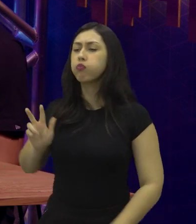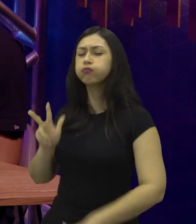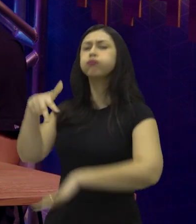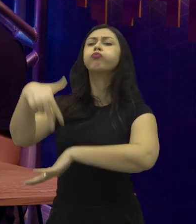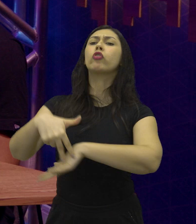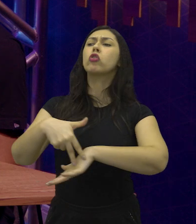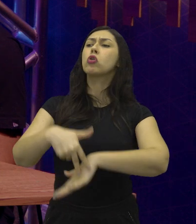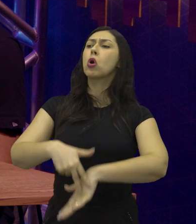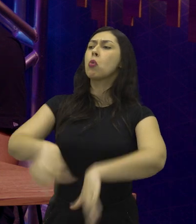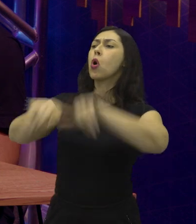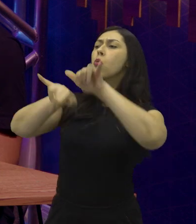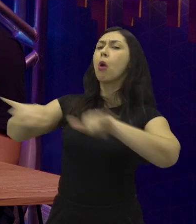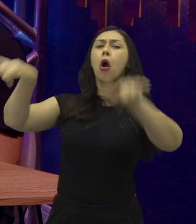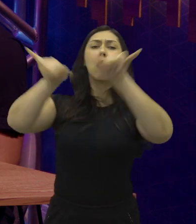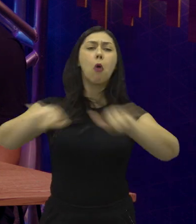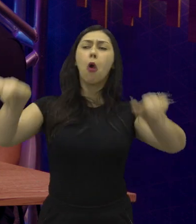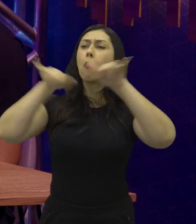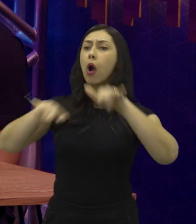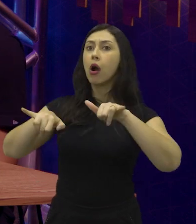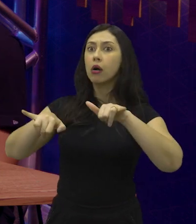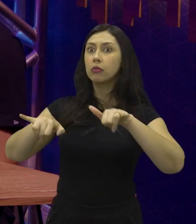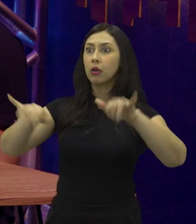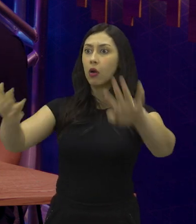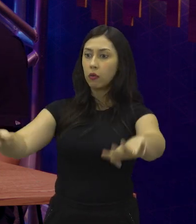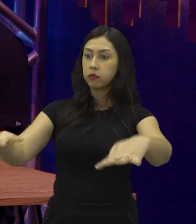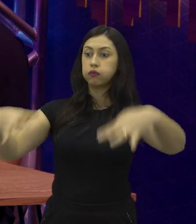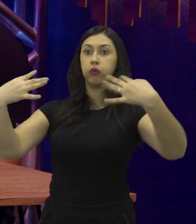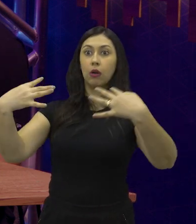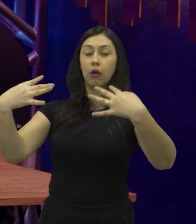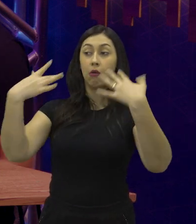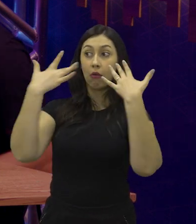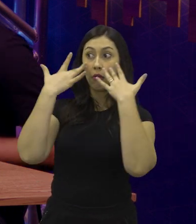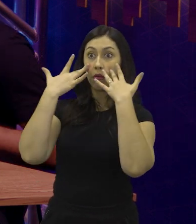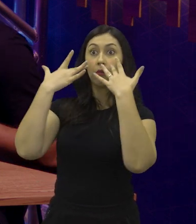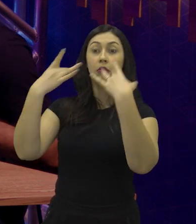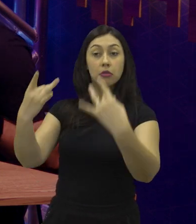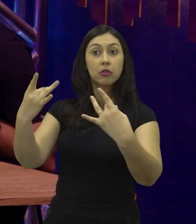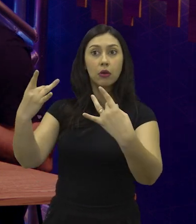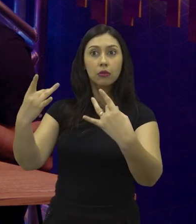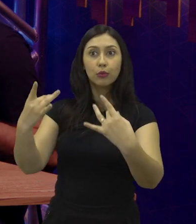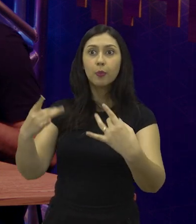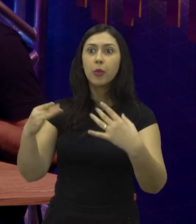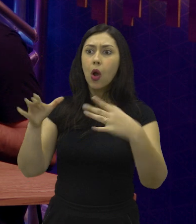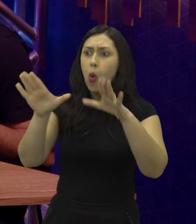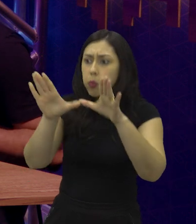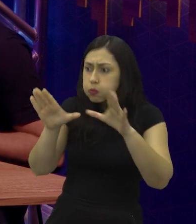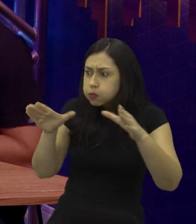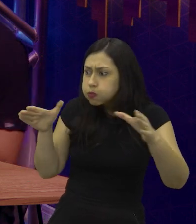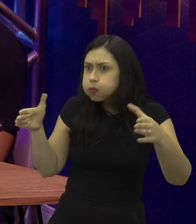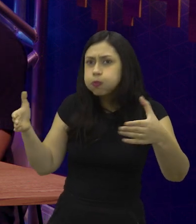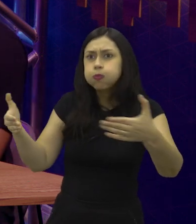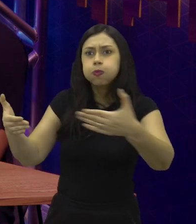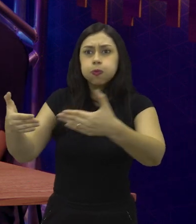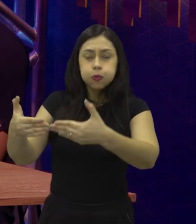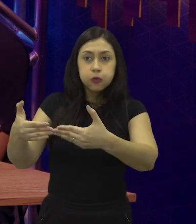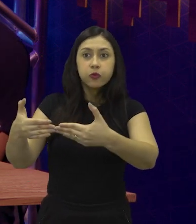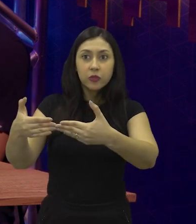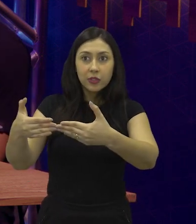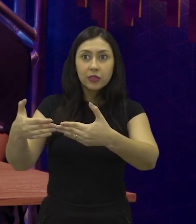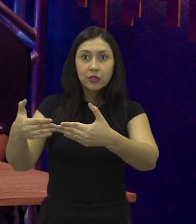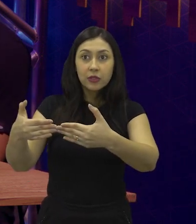falar e a galera começou a parar para escutar ele. E ele juntou uma turmona, enfim,